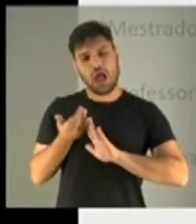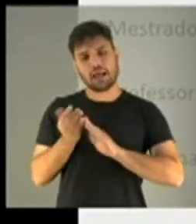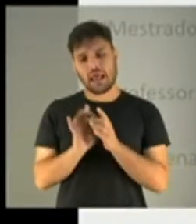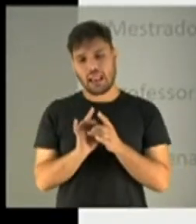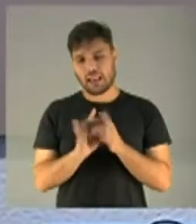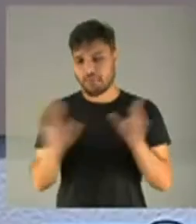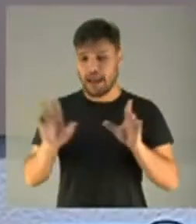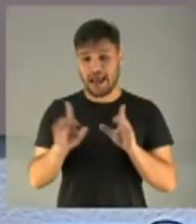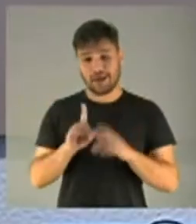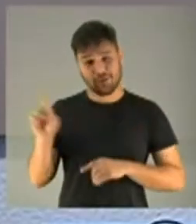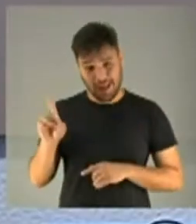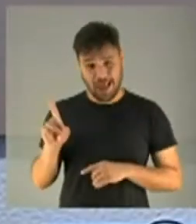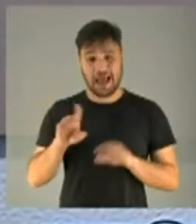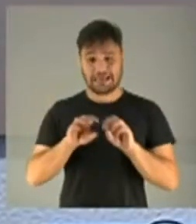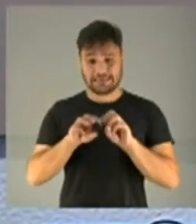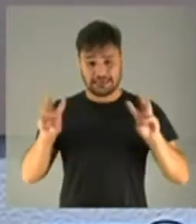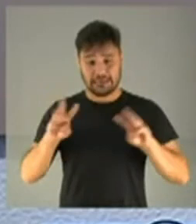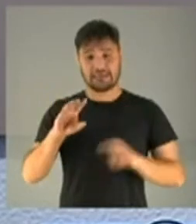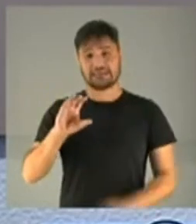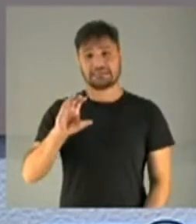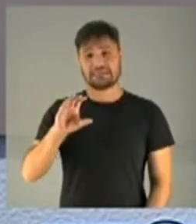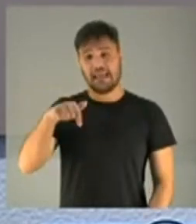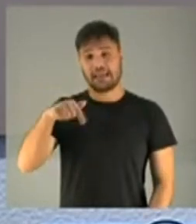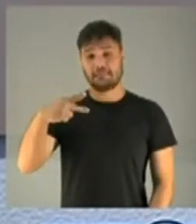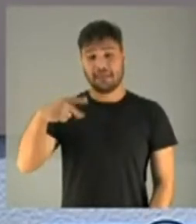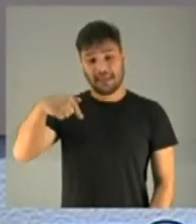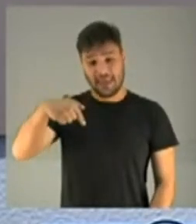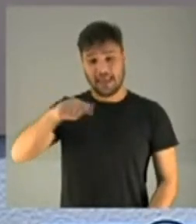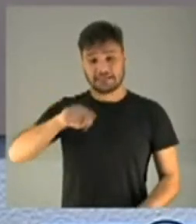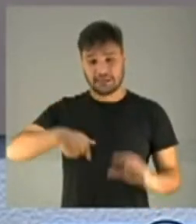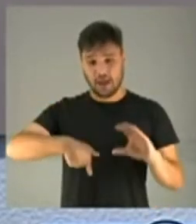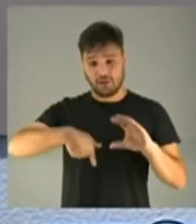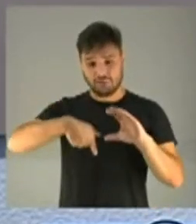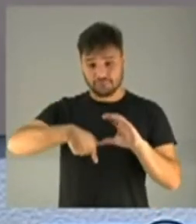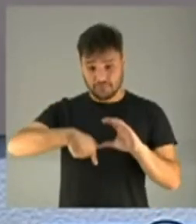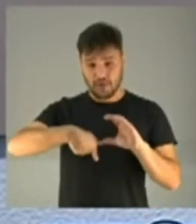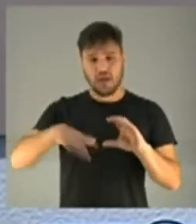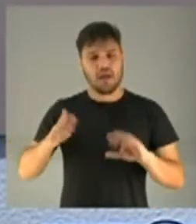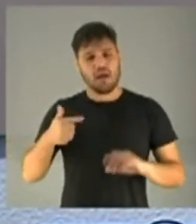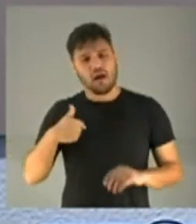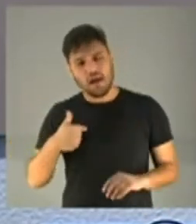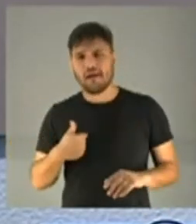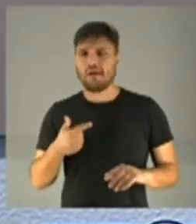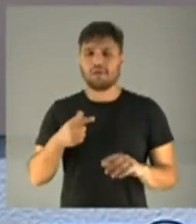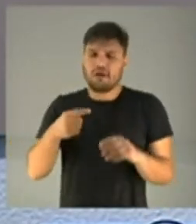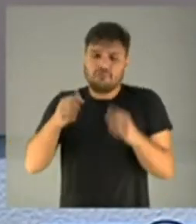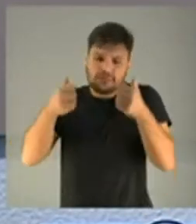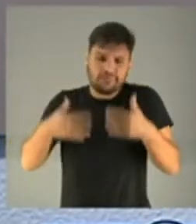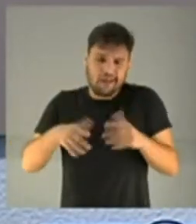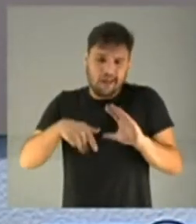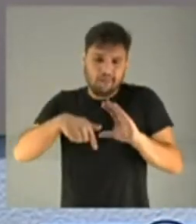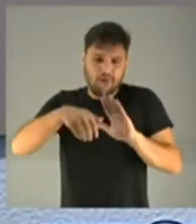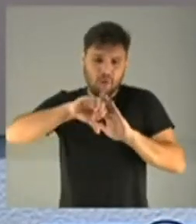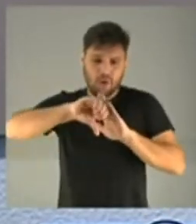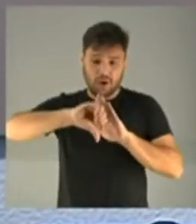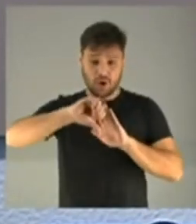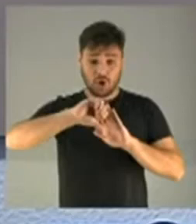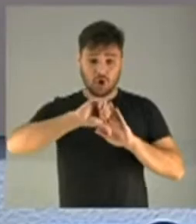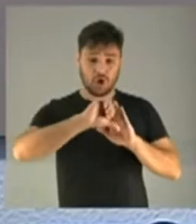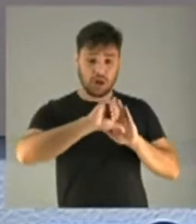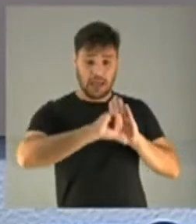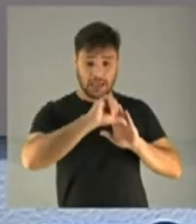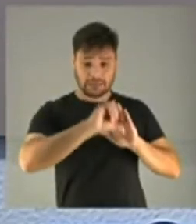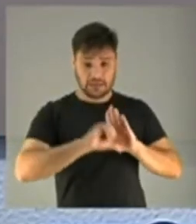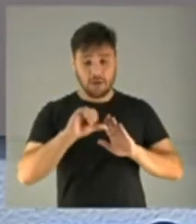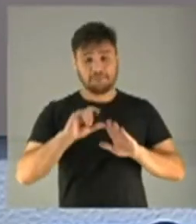plataforma Lattes, mantida pelo CNPq. Então, não farei nenhuma manifestação sobre o meu currículo, apenas que eu tenho